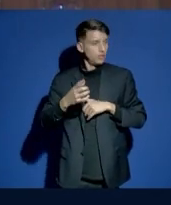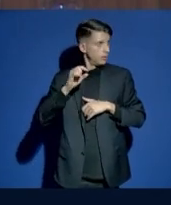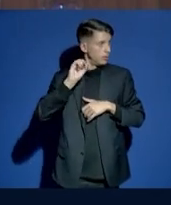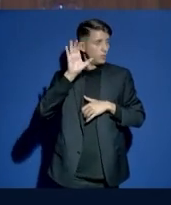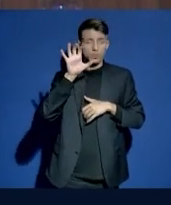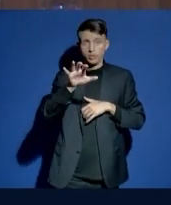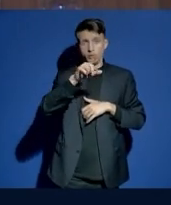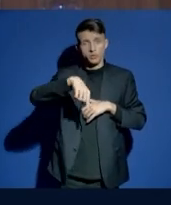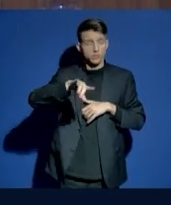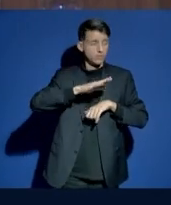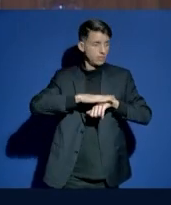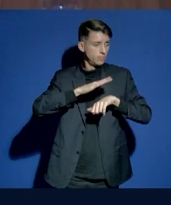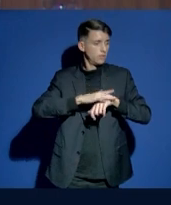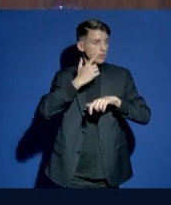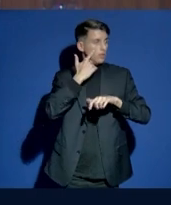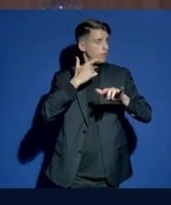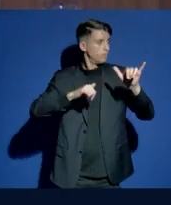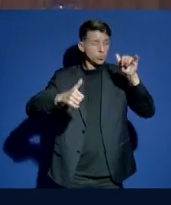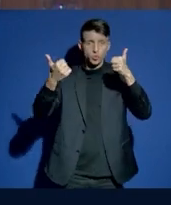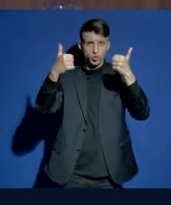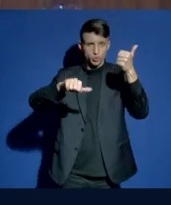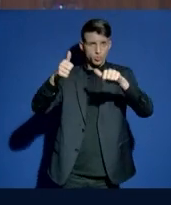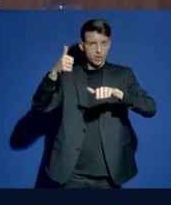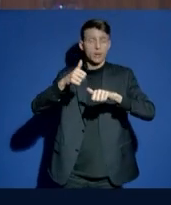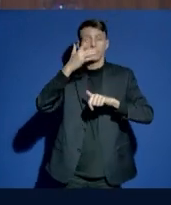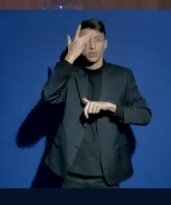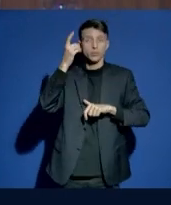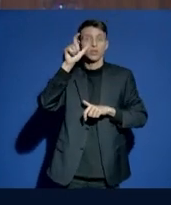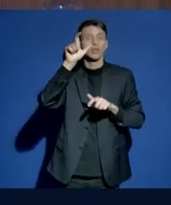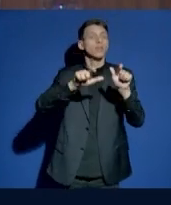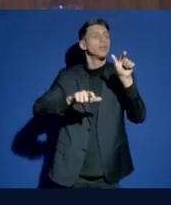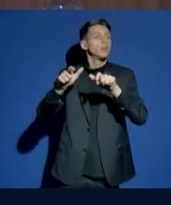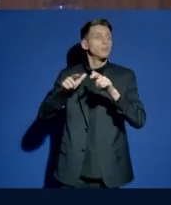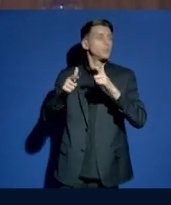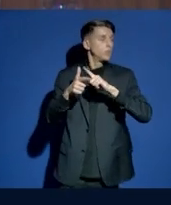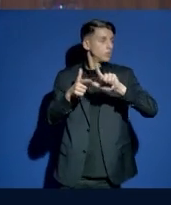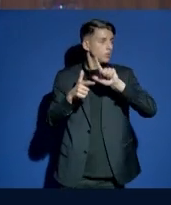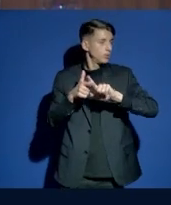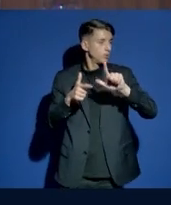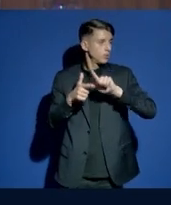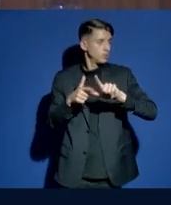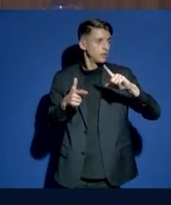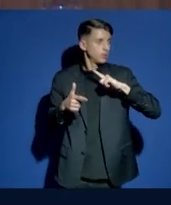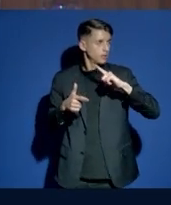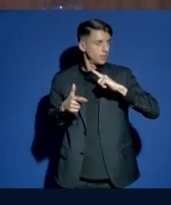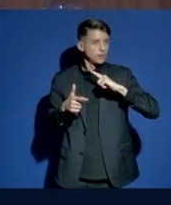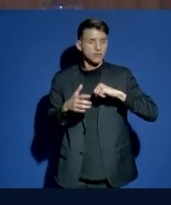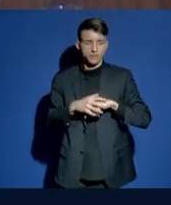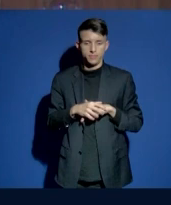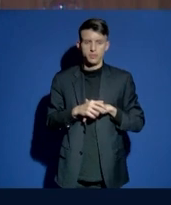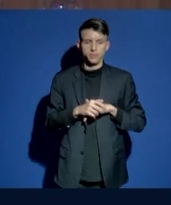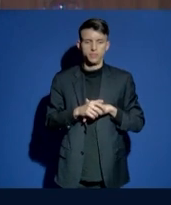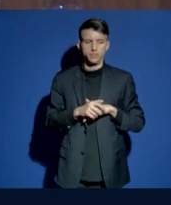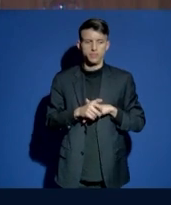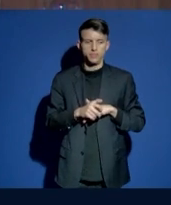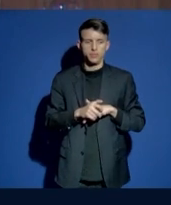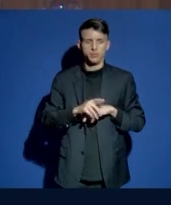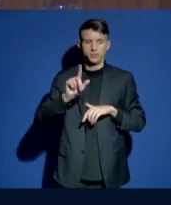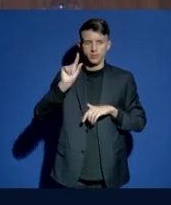não é suficiente monitorar, porque quem tem problema... não basta eu dizer que eu não compro de